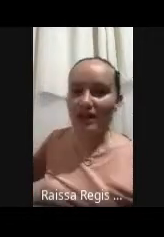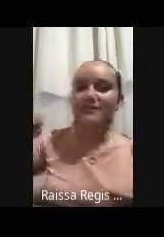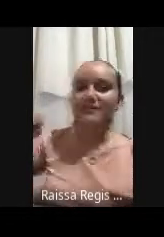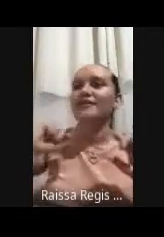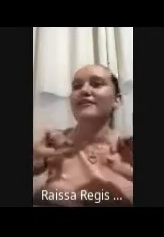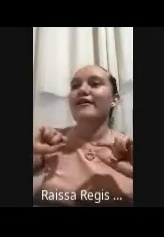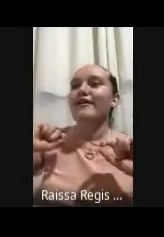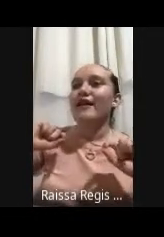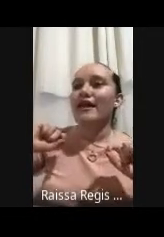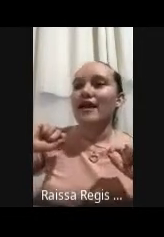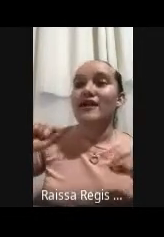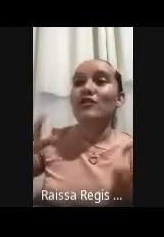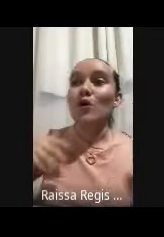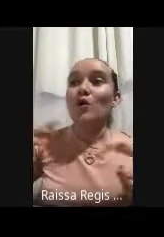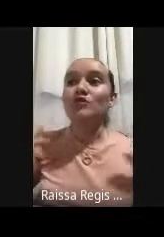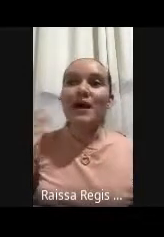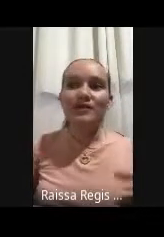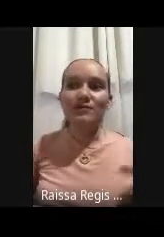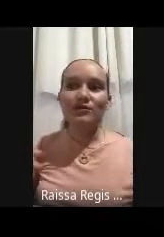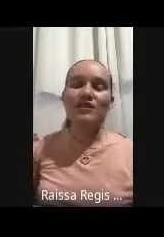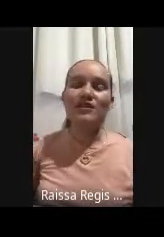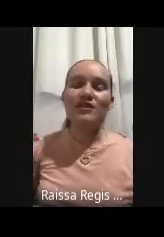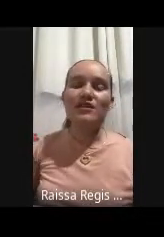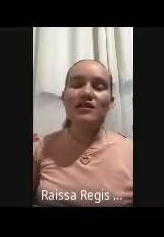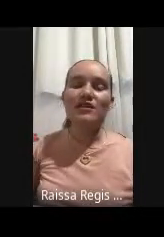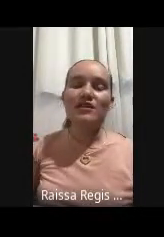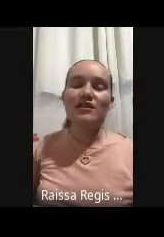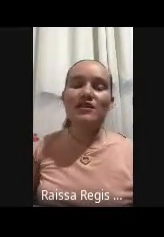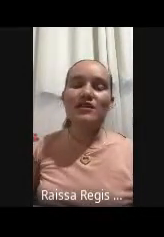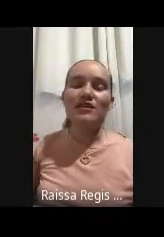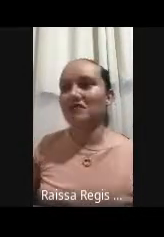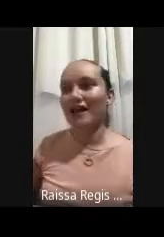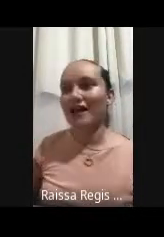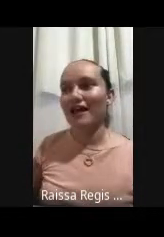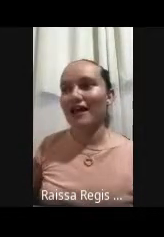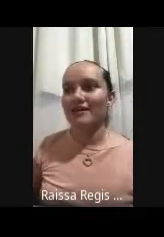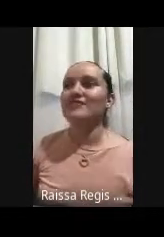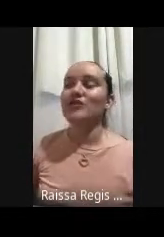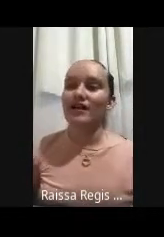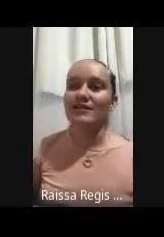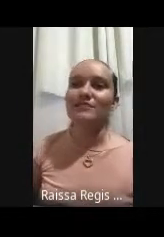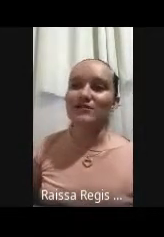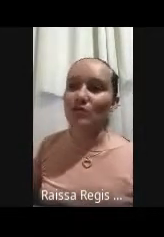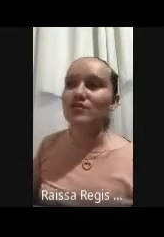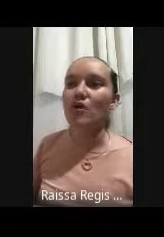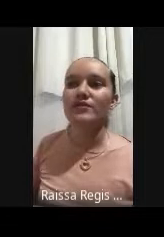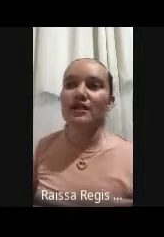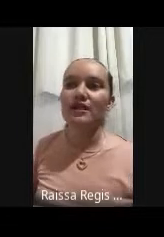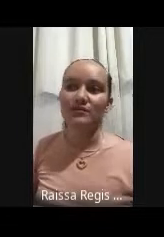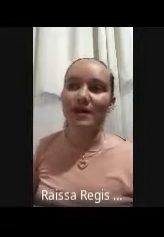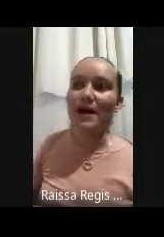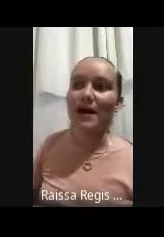direita, e adotou alguns parâmetros identificados por Stoko, como a gente viu lá atrás. É, só que acrescenta mais algumas coisas, orientação